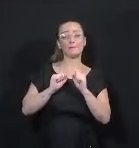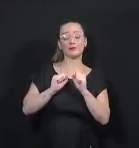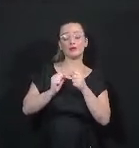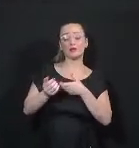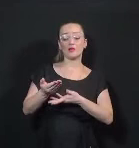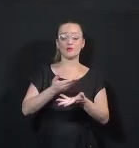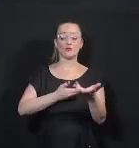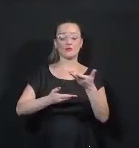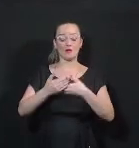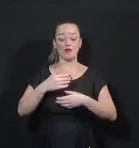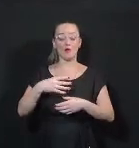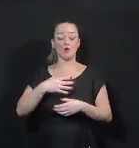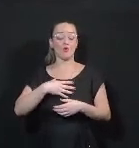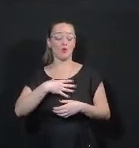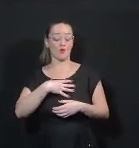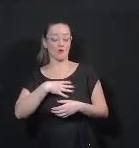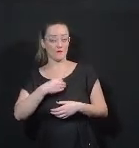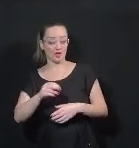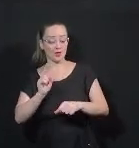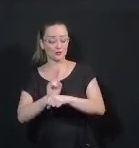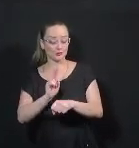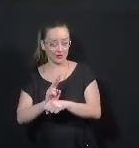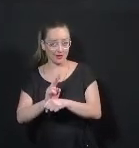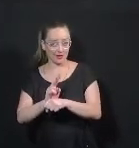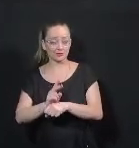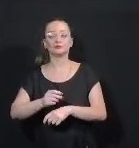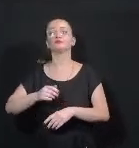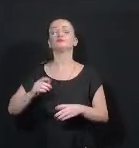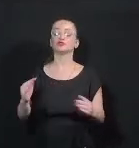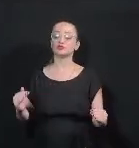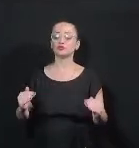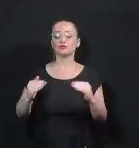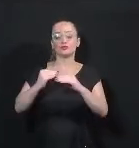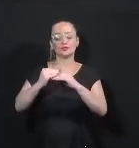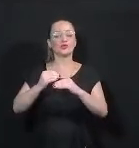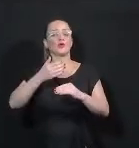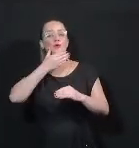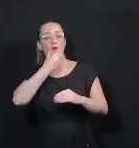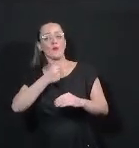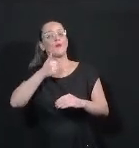seus filhos, o cultivo das suas famílias com seus companheiros.